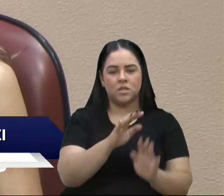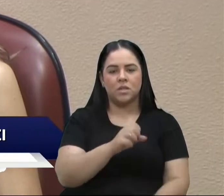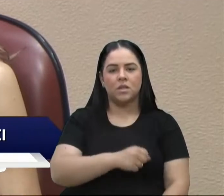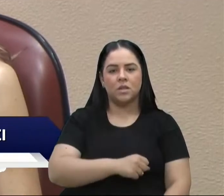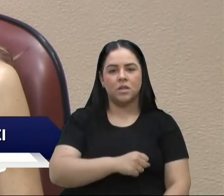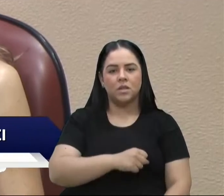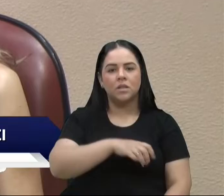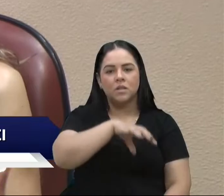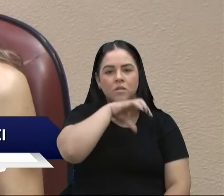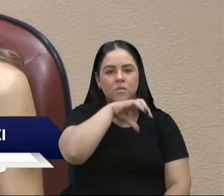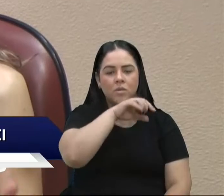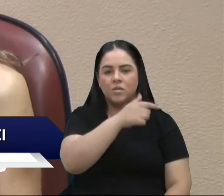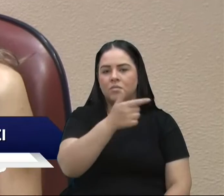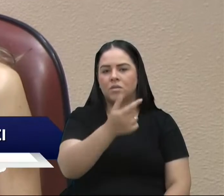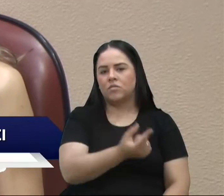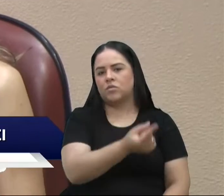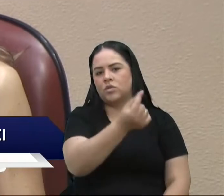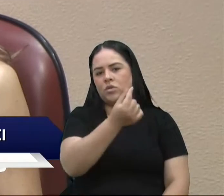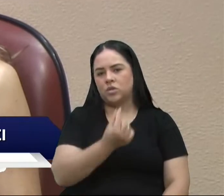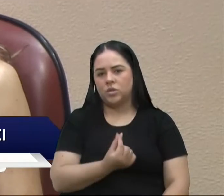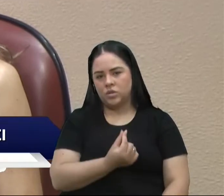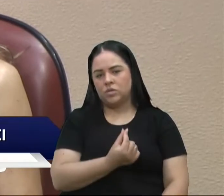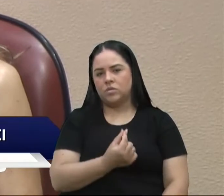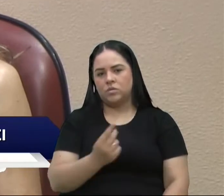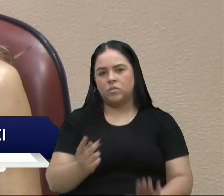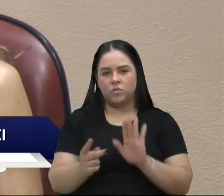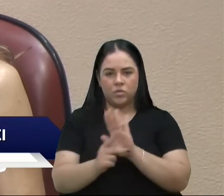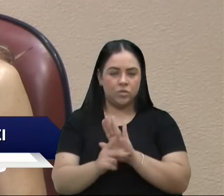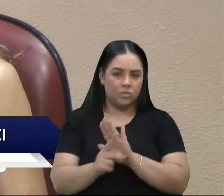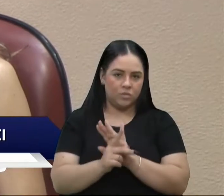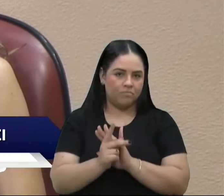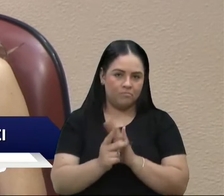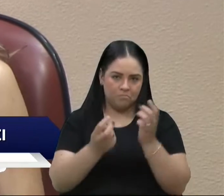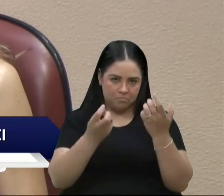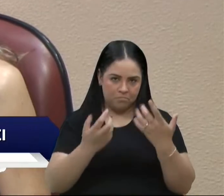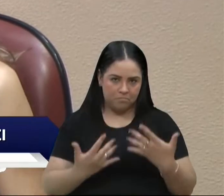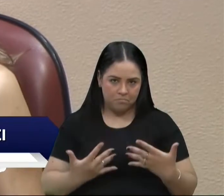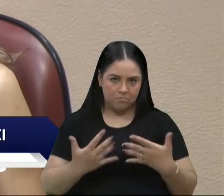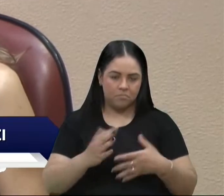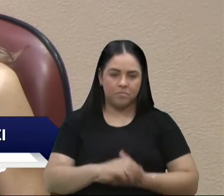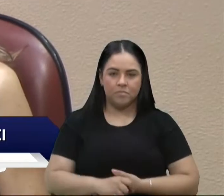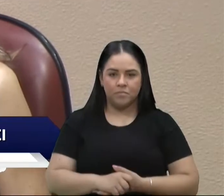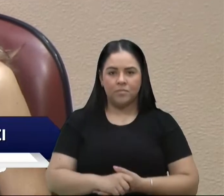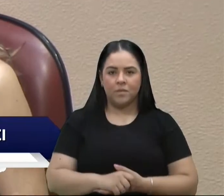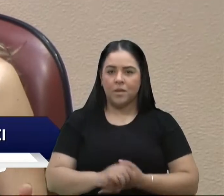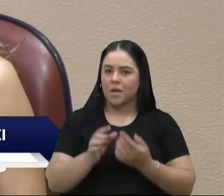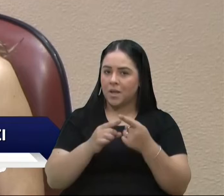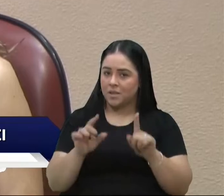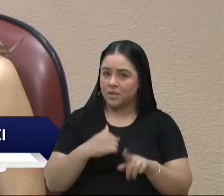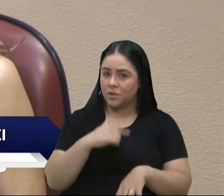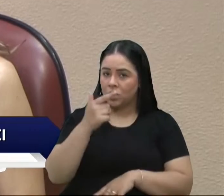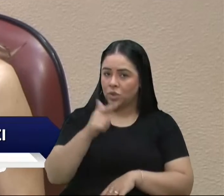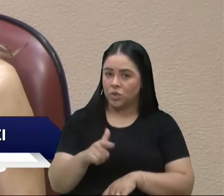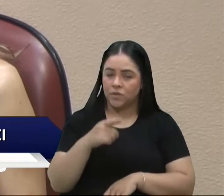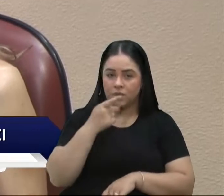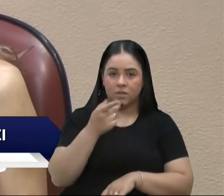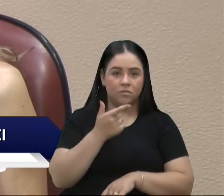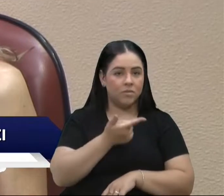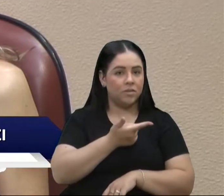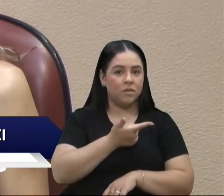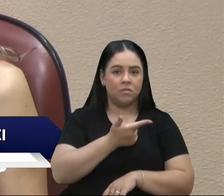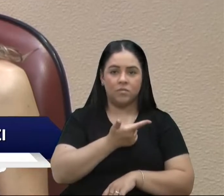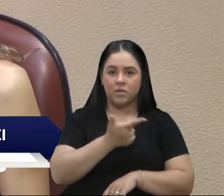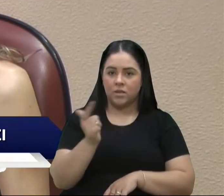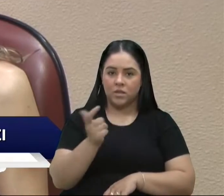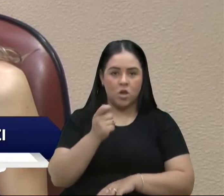valores em valores financeiros, em assim dizendo. Muito embora, repito, não há